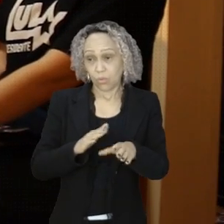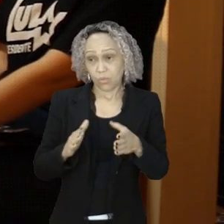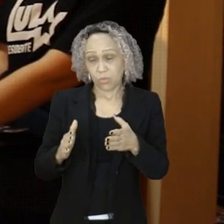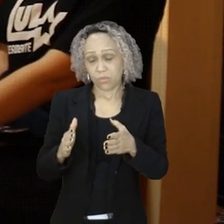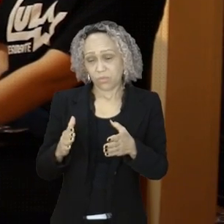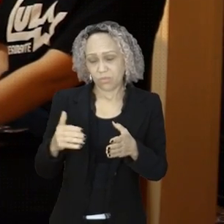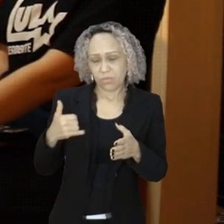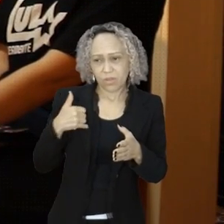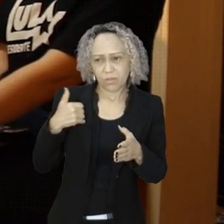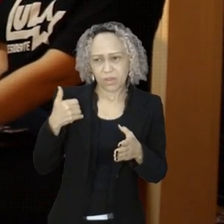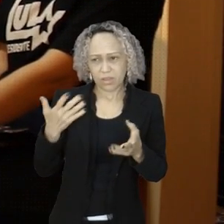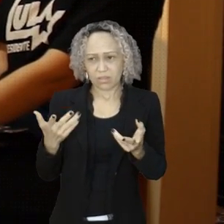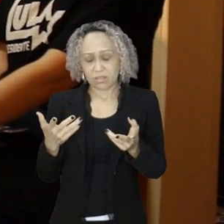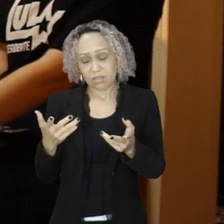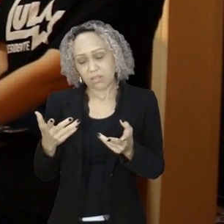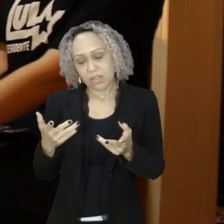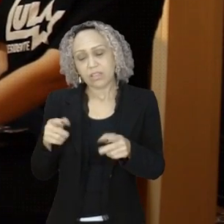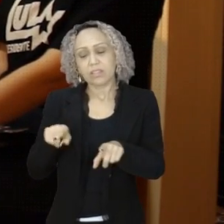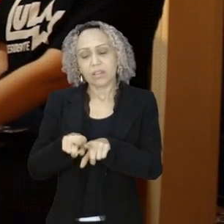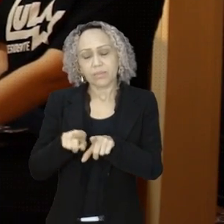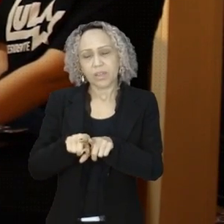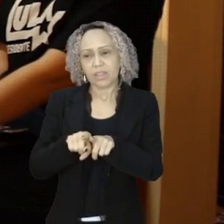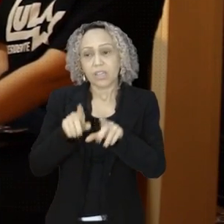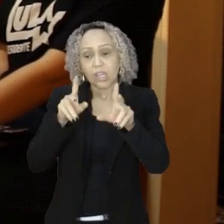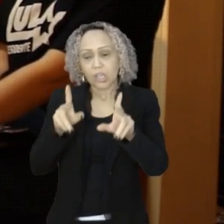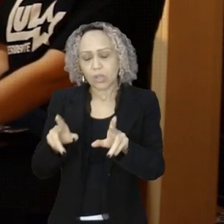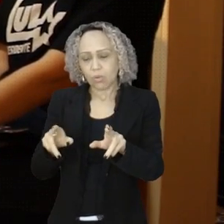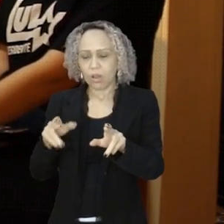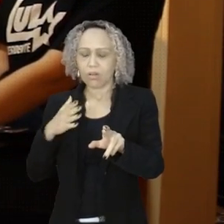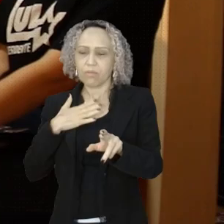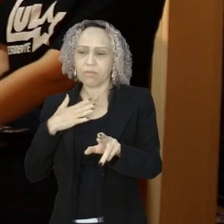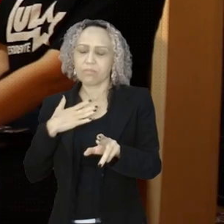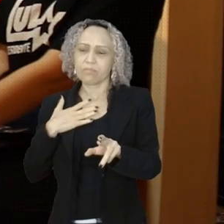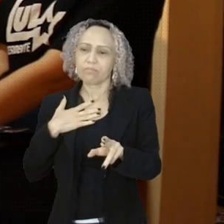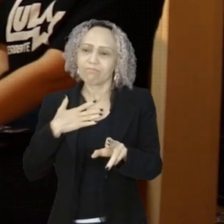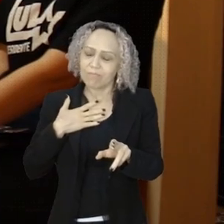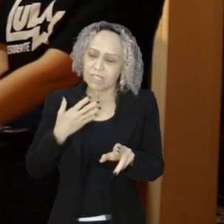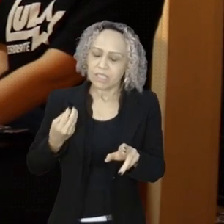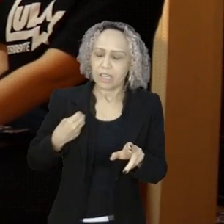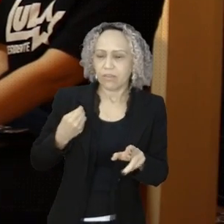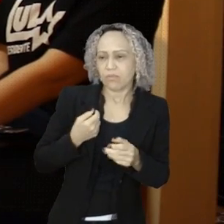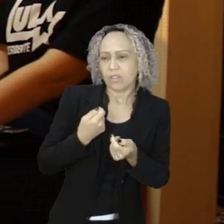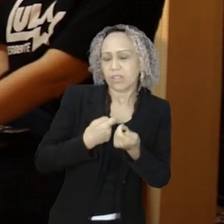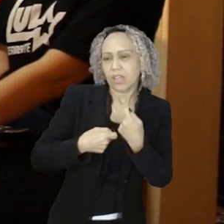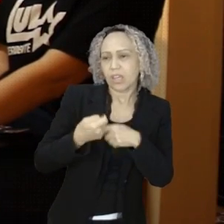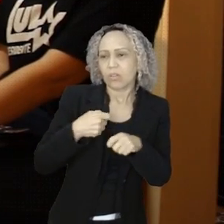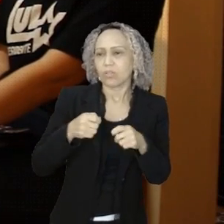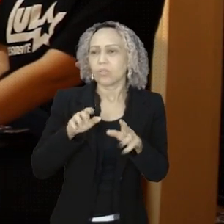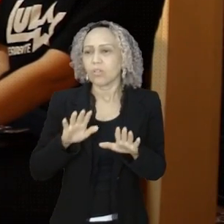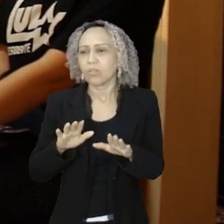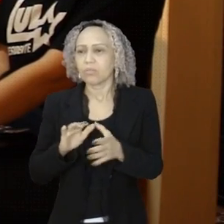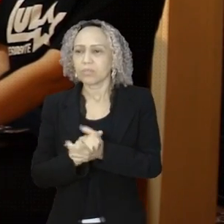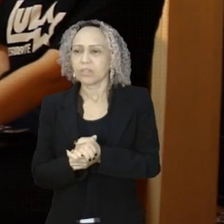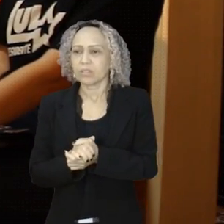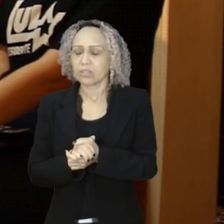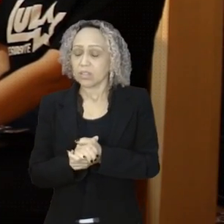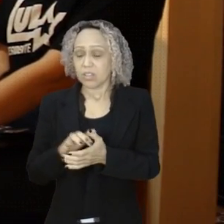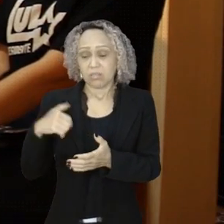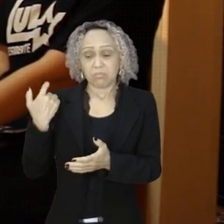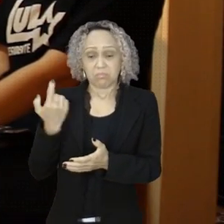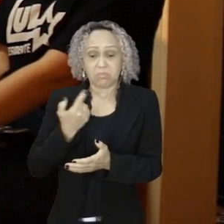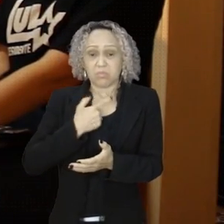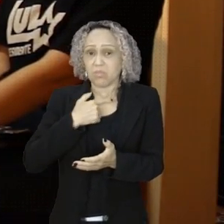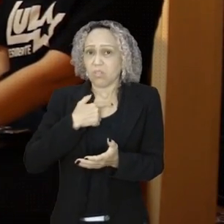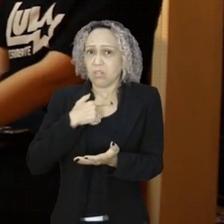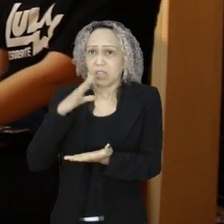digamos, das minhas condições econômicas era diferente da relação dos guris, não é? Da área mais do centro da cidade,